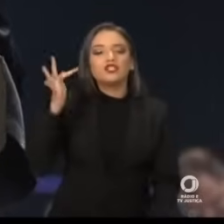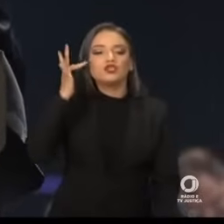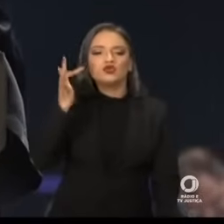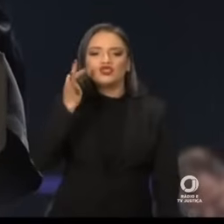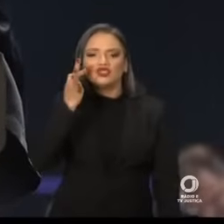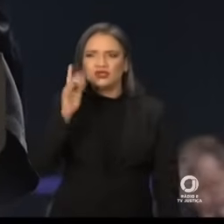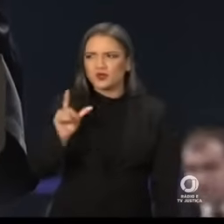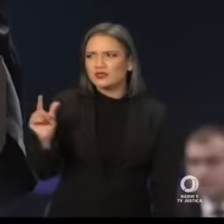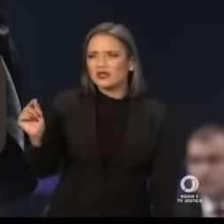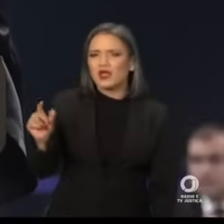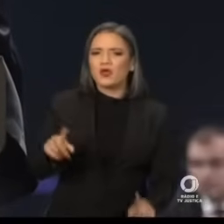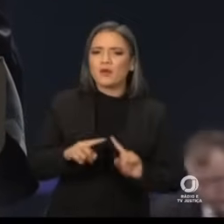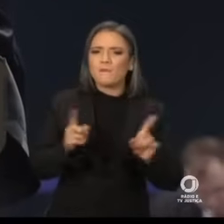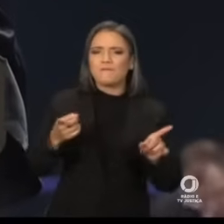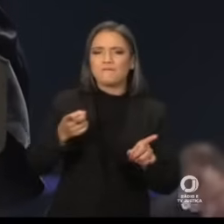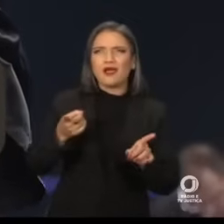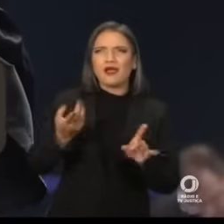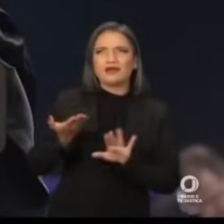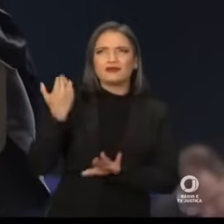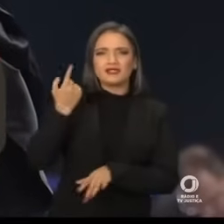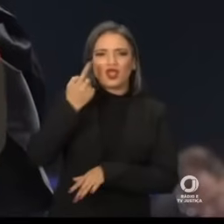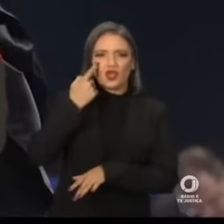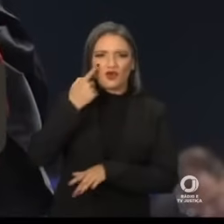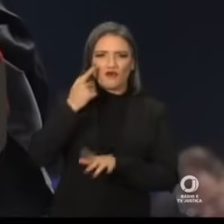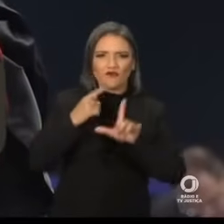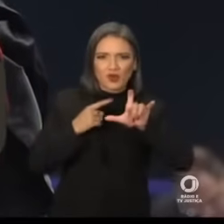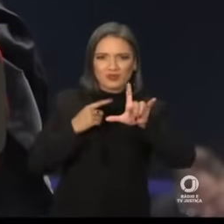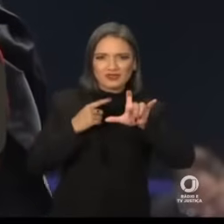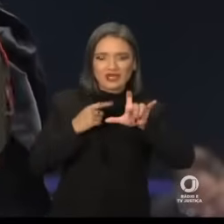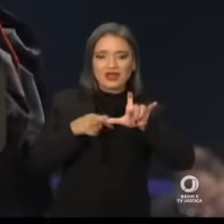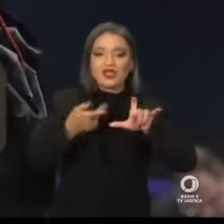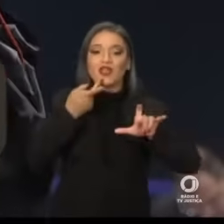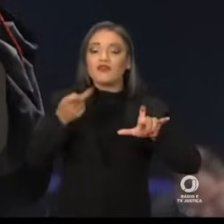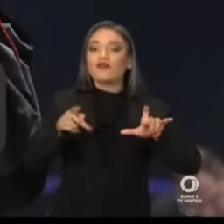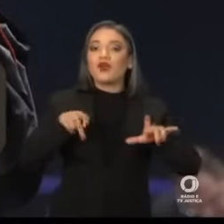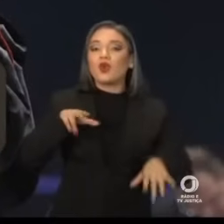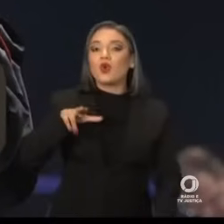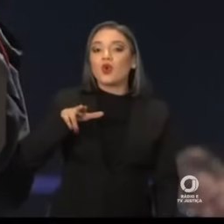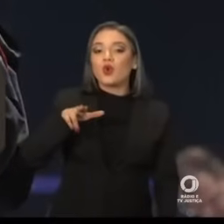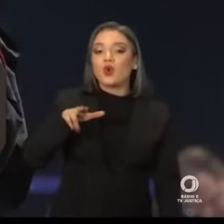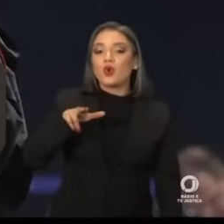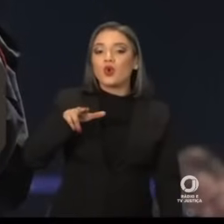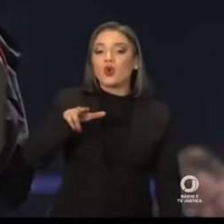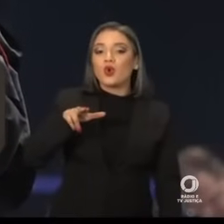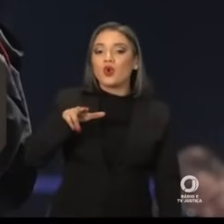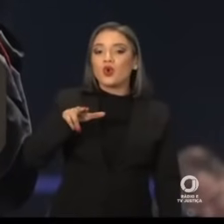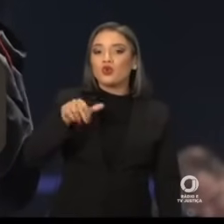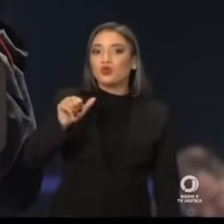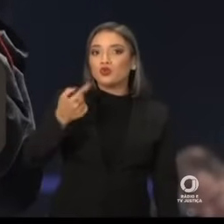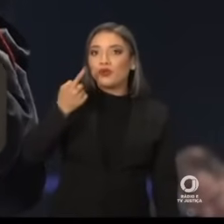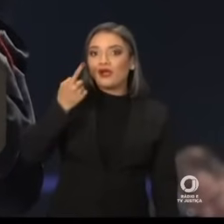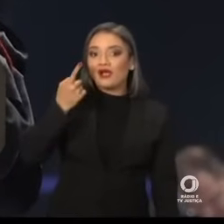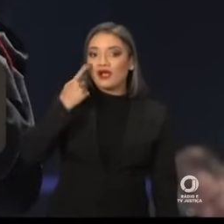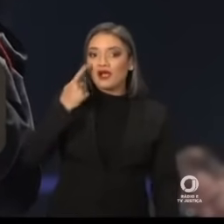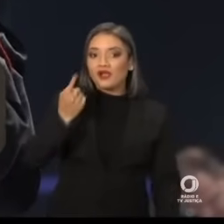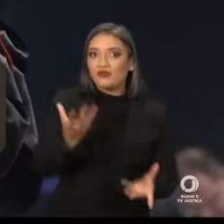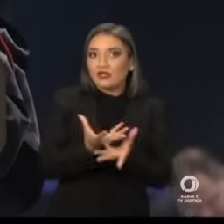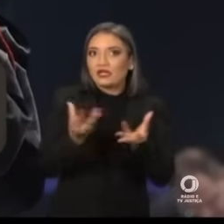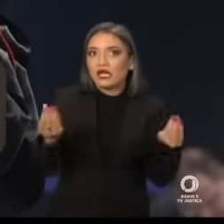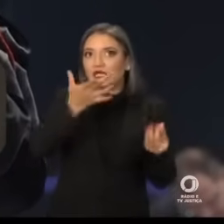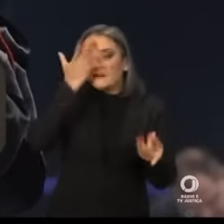pouquinho, mas eu outro dia vi um corte no Instagram dele, que ele disse que nunca teve tanto jurista no